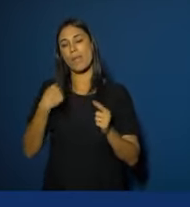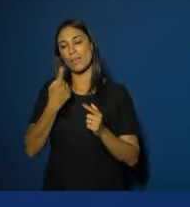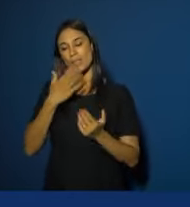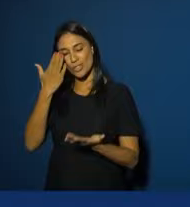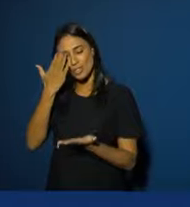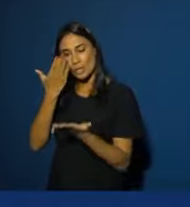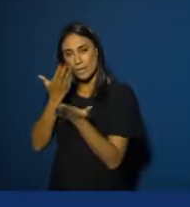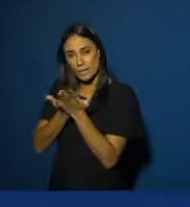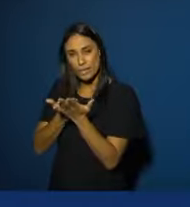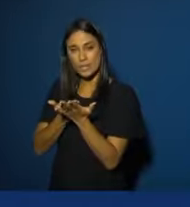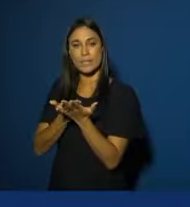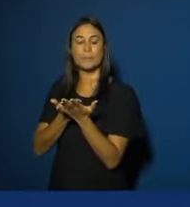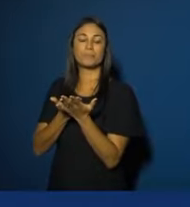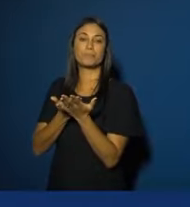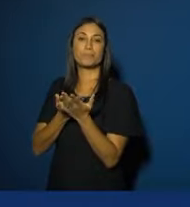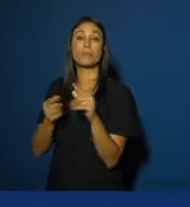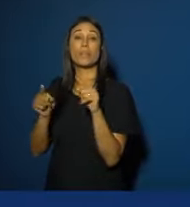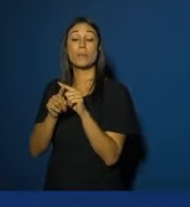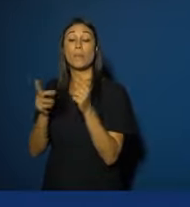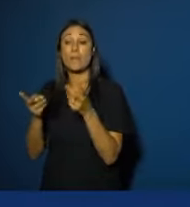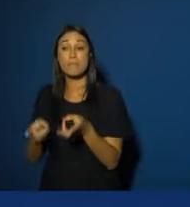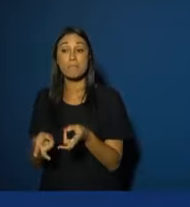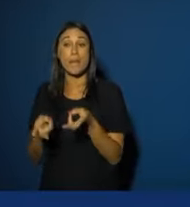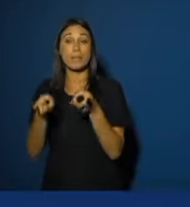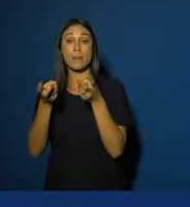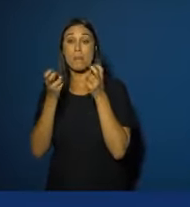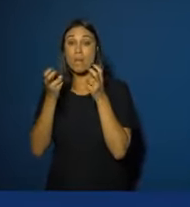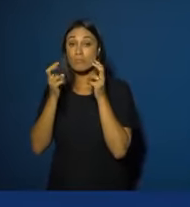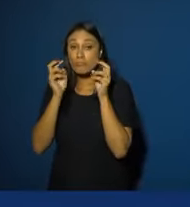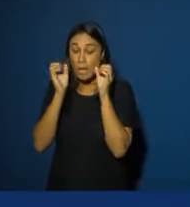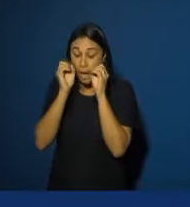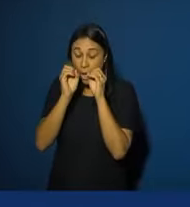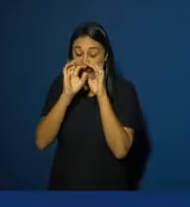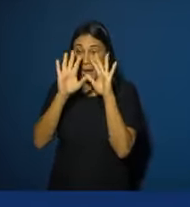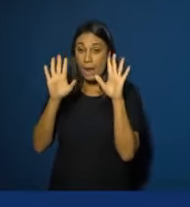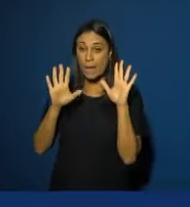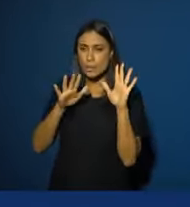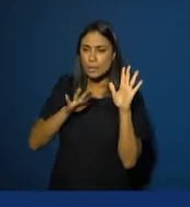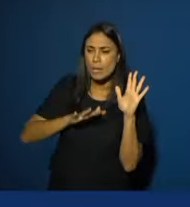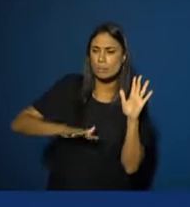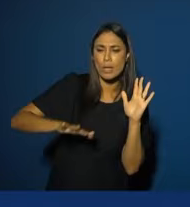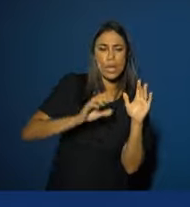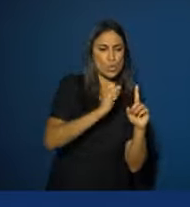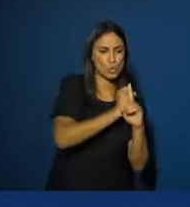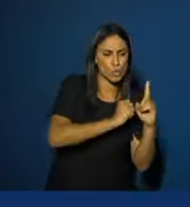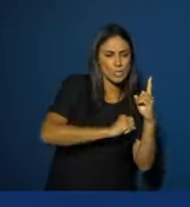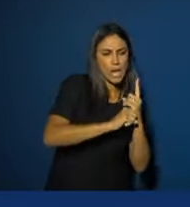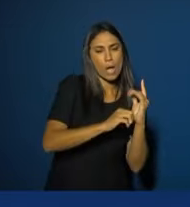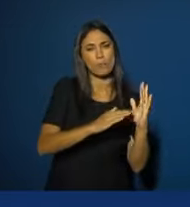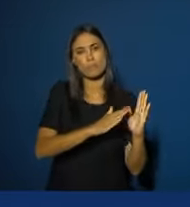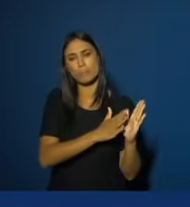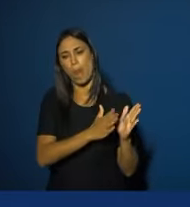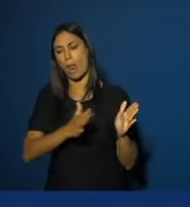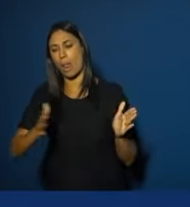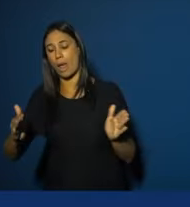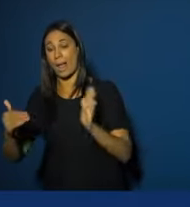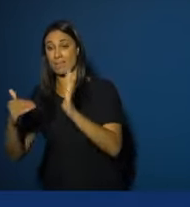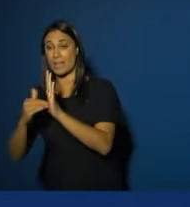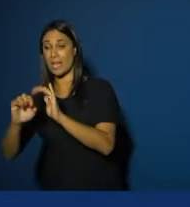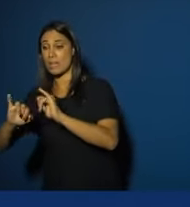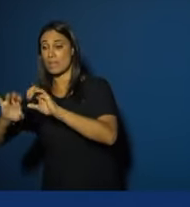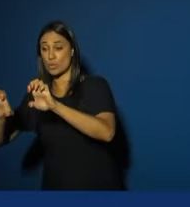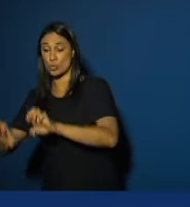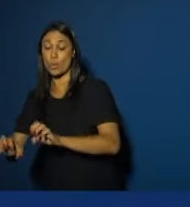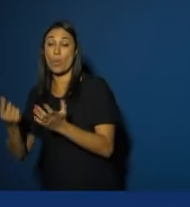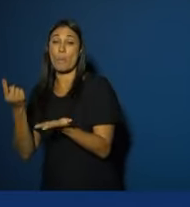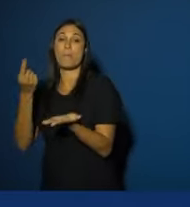apostando e enxergando em todas essas áreas, do social à infraestrutura, uma oportunidade de